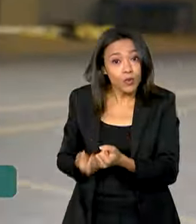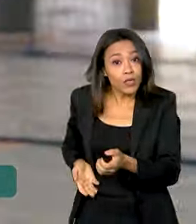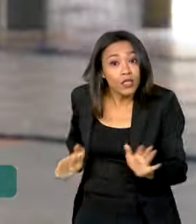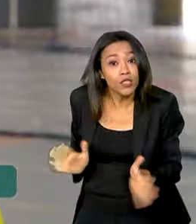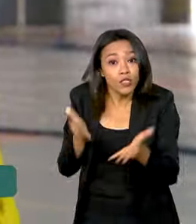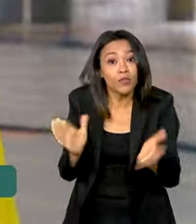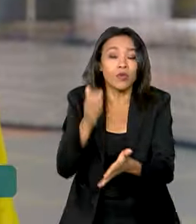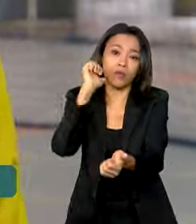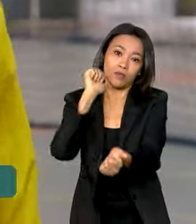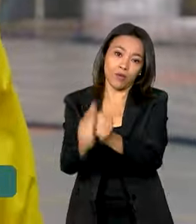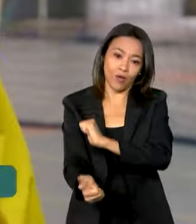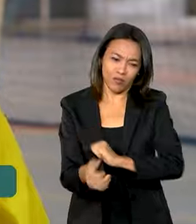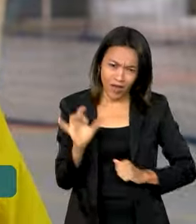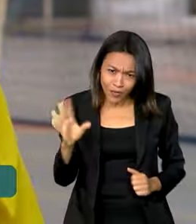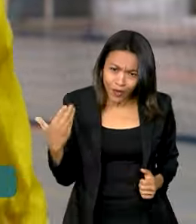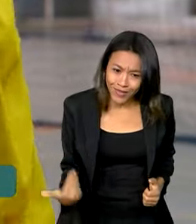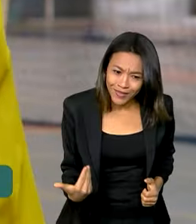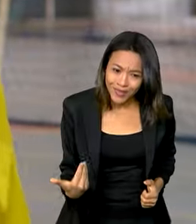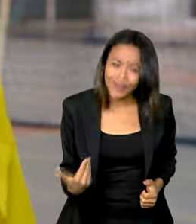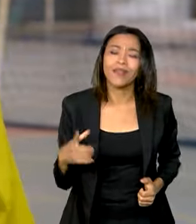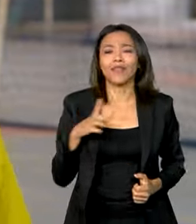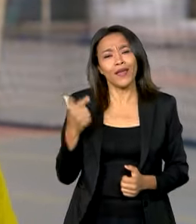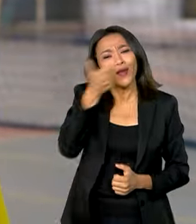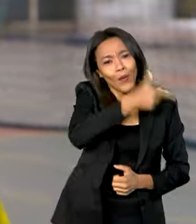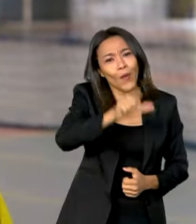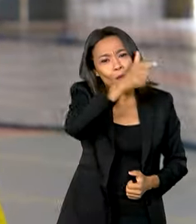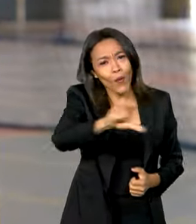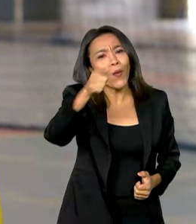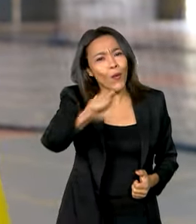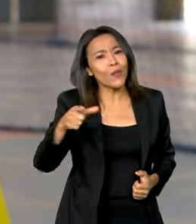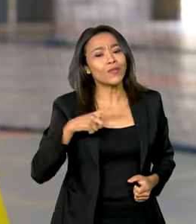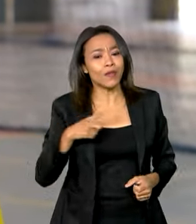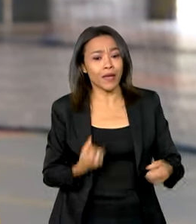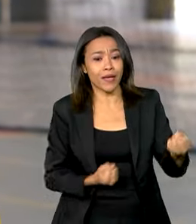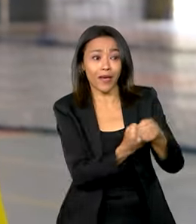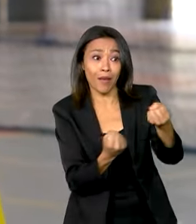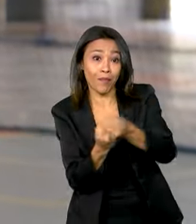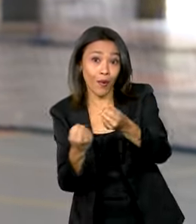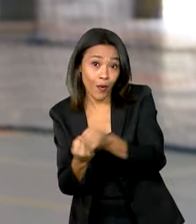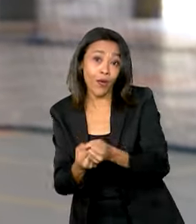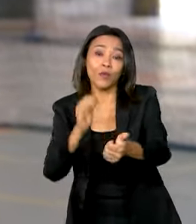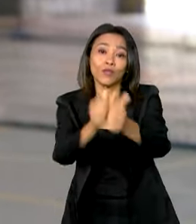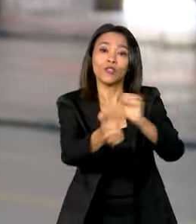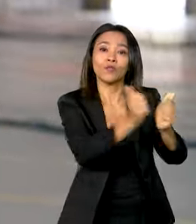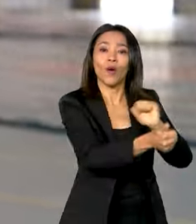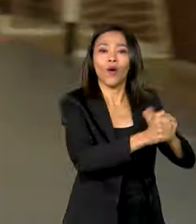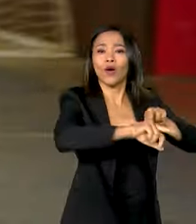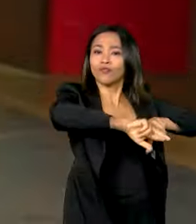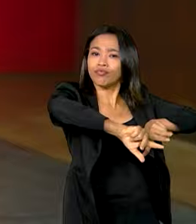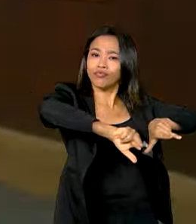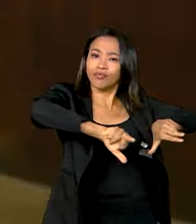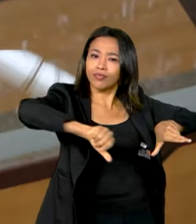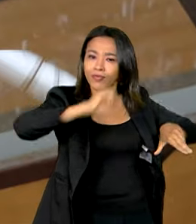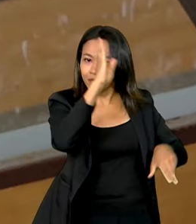esportistas mas não é só isso tem outras ações que contribuem para ampliar o acesso aos esportes no